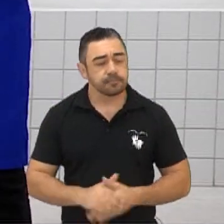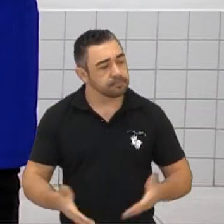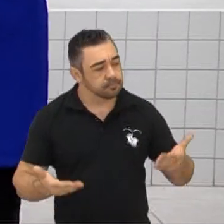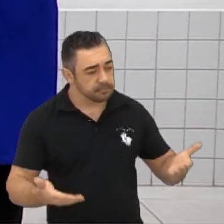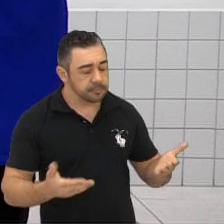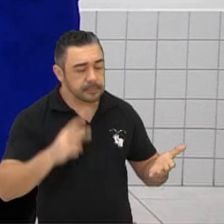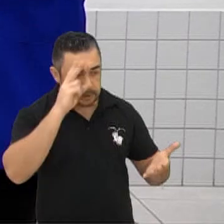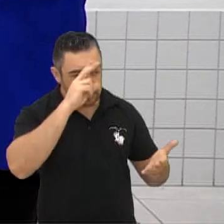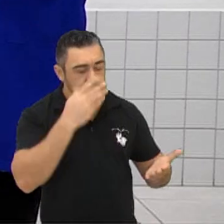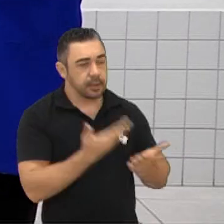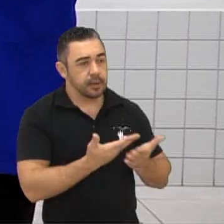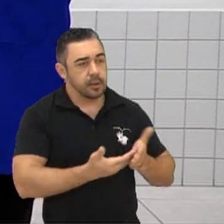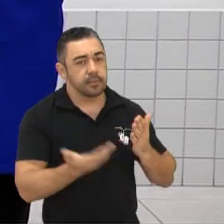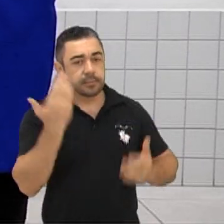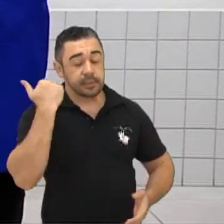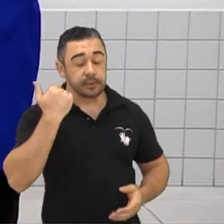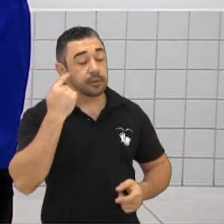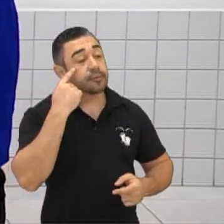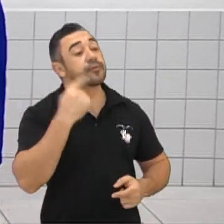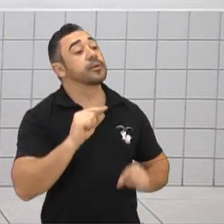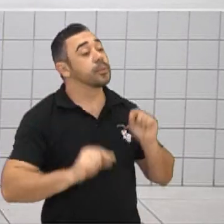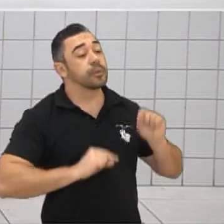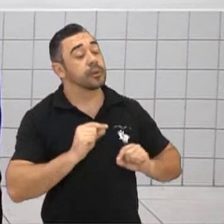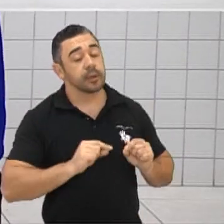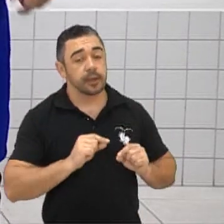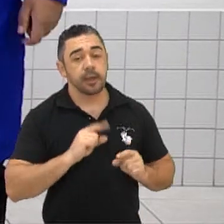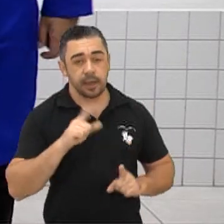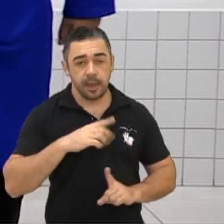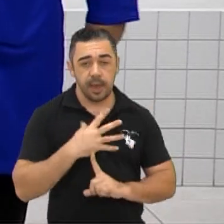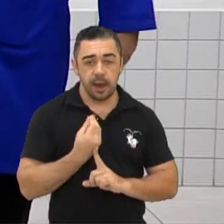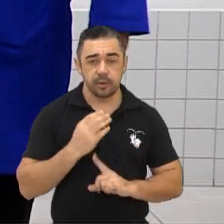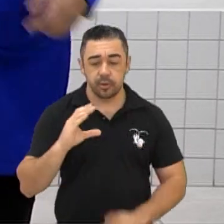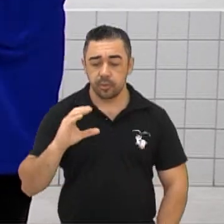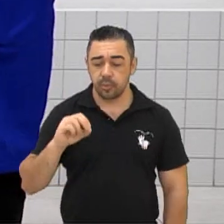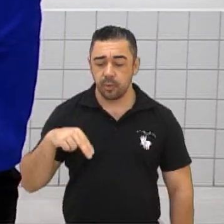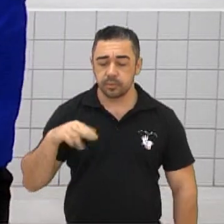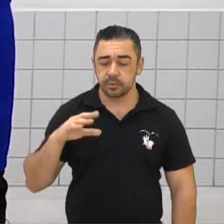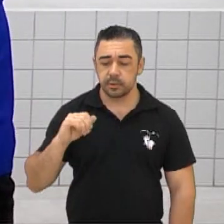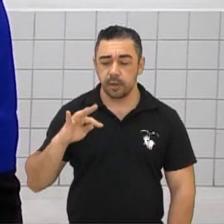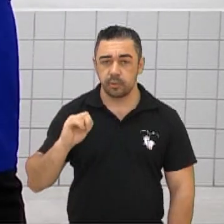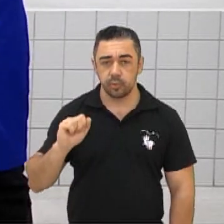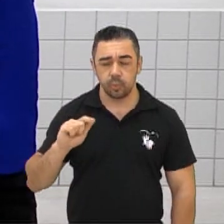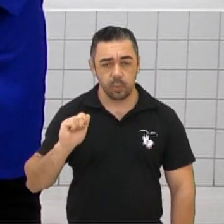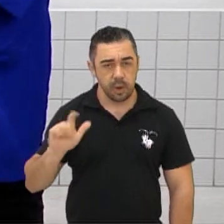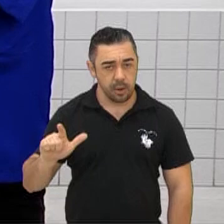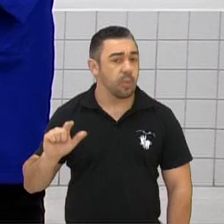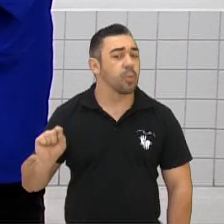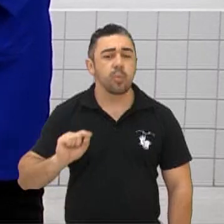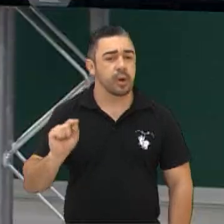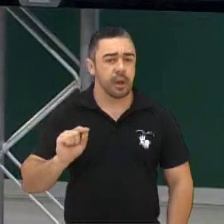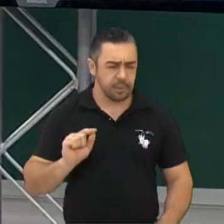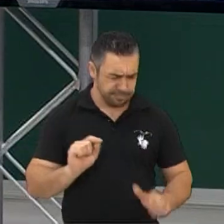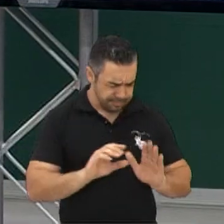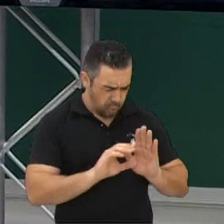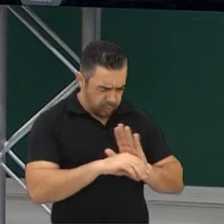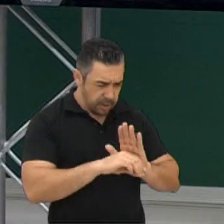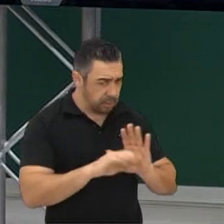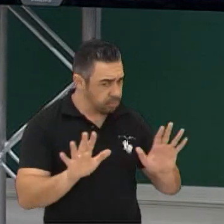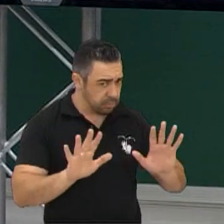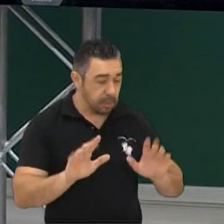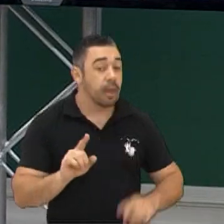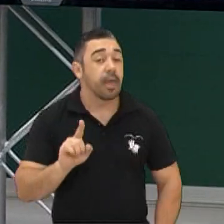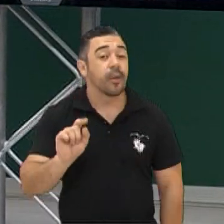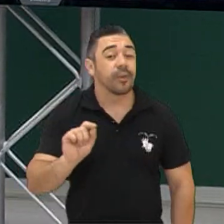Vamos lembrar que a gente viu na aula passada? Nós vimos sobre arte conceitual. Só lembrando um pouquinho o que é arte conceitual, é